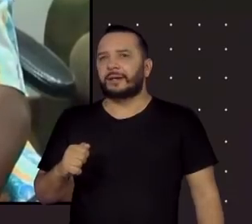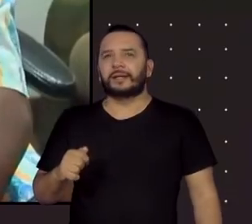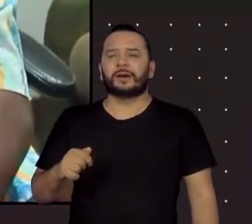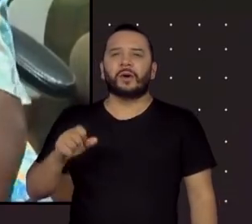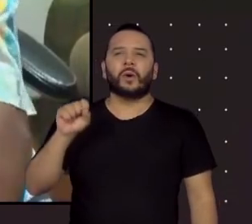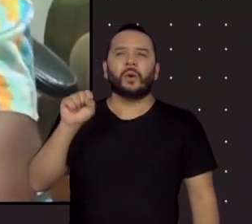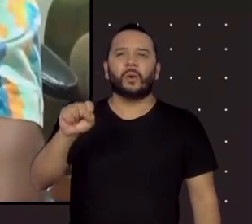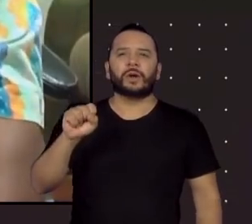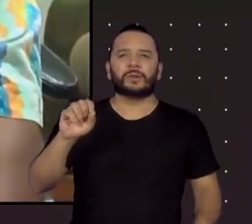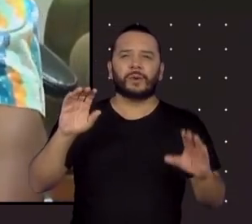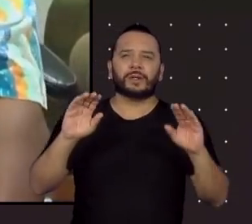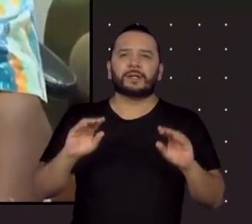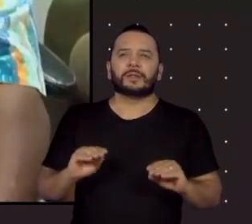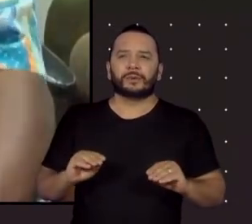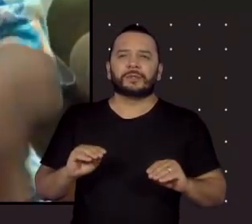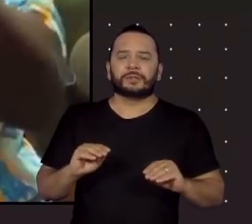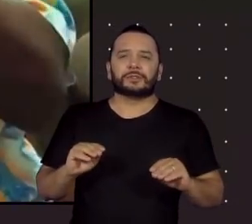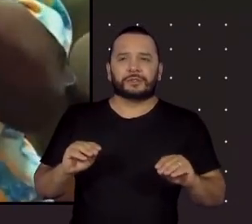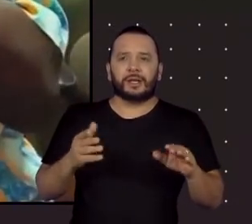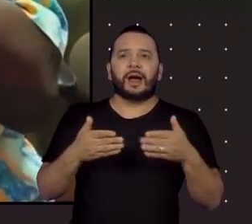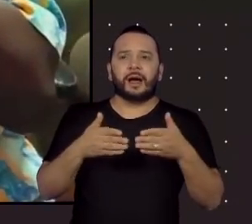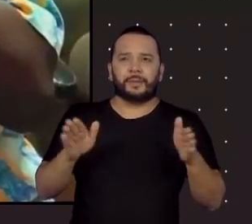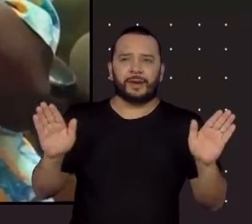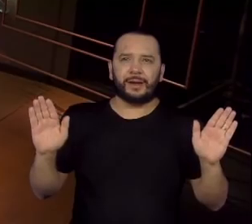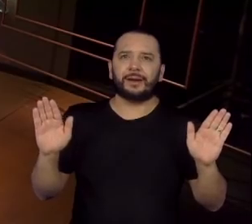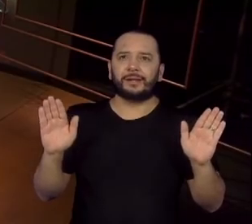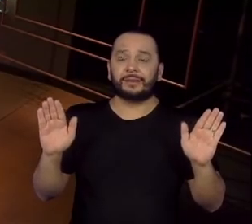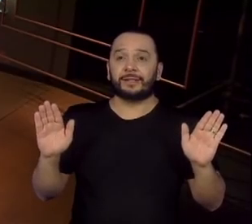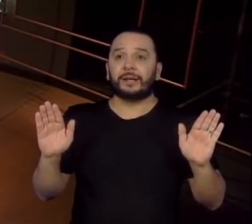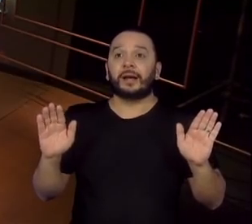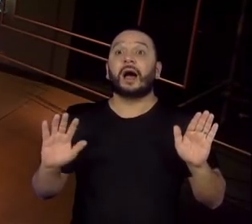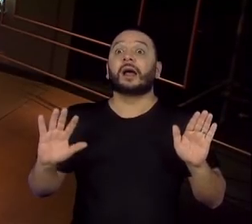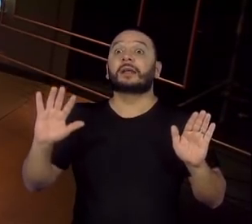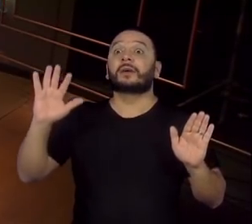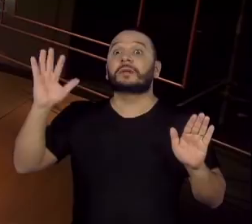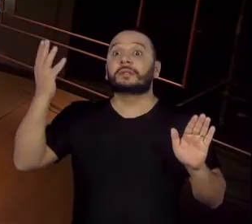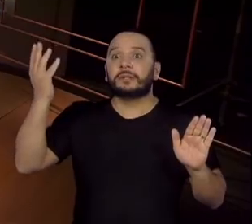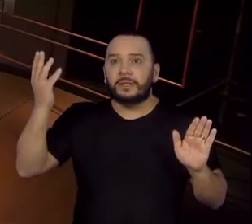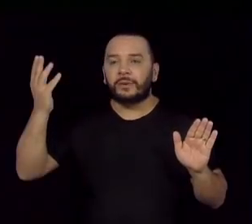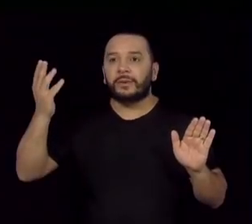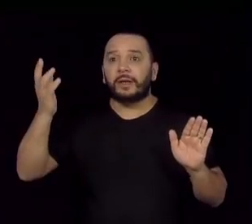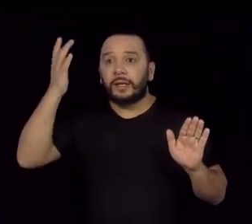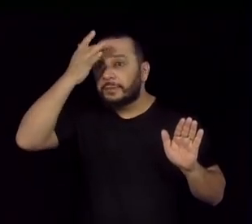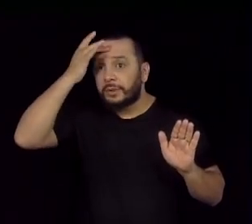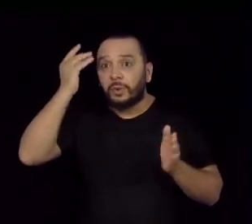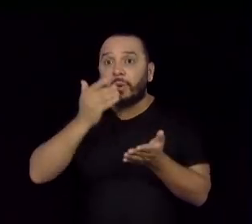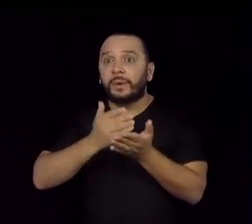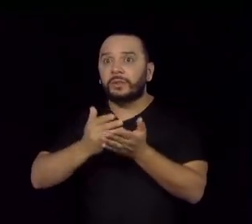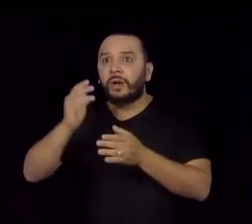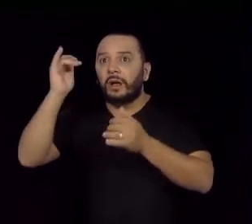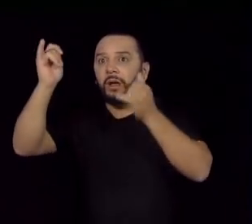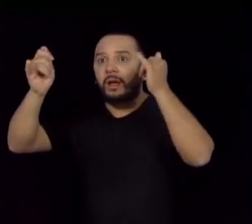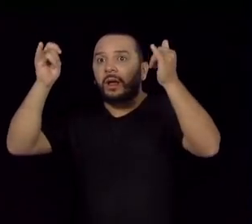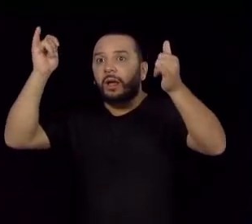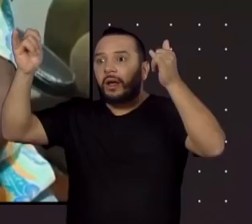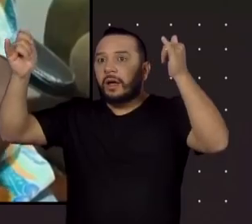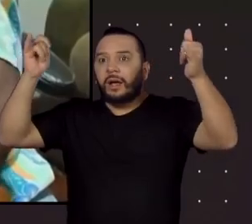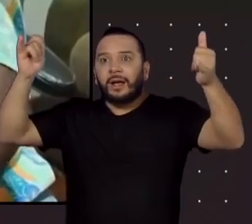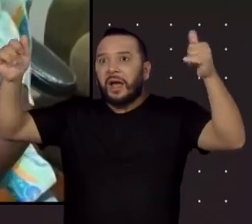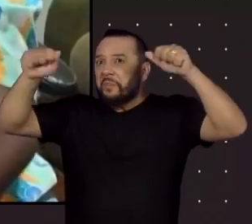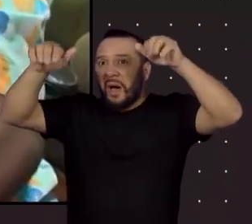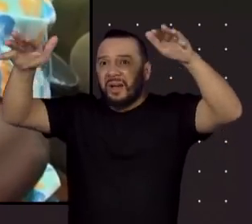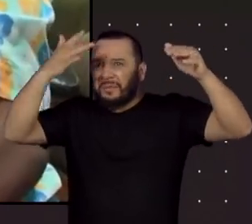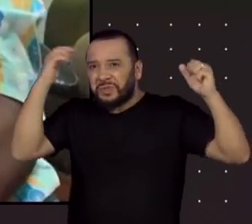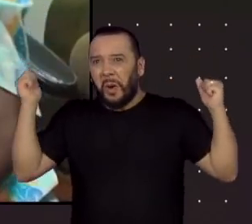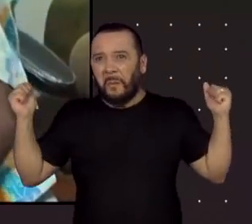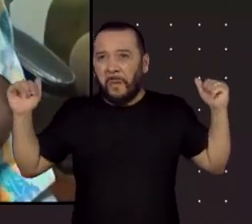8 horas a boate ainda aberta, porque a notícia se espalhou na Zona Sul. E ela começou a cantar, cara, e ela não queria sair